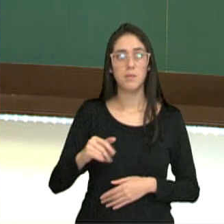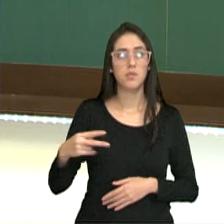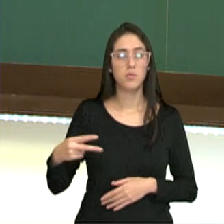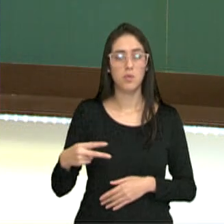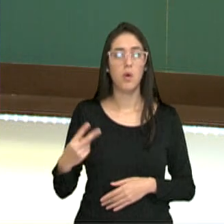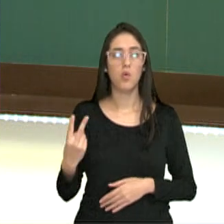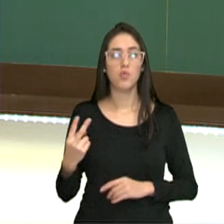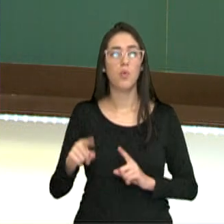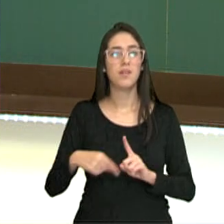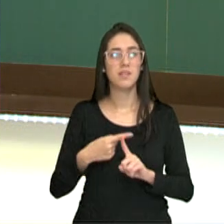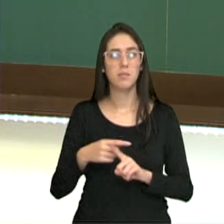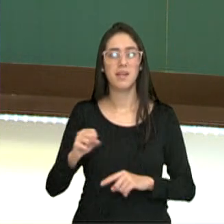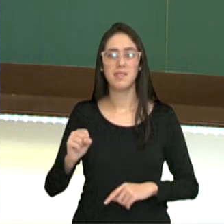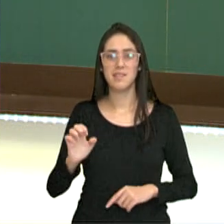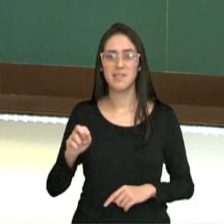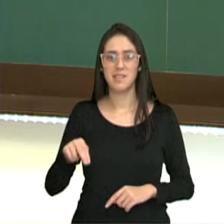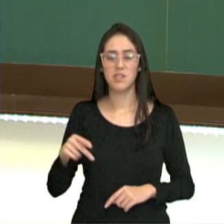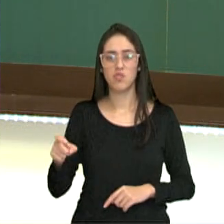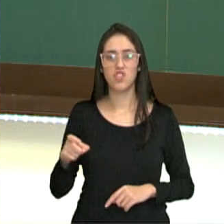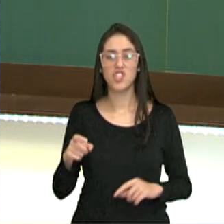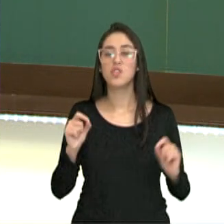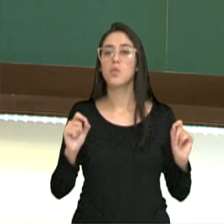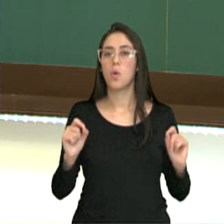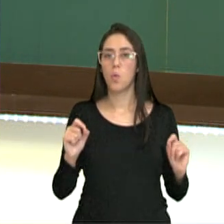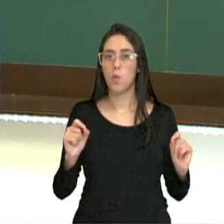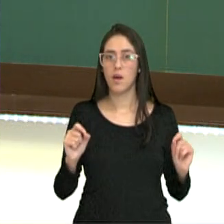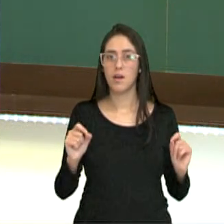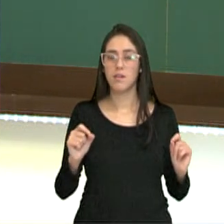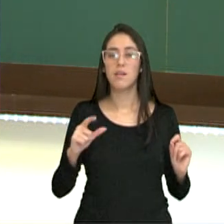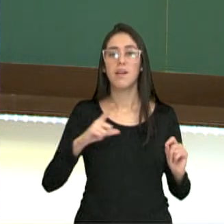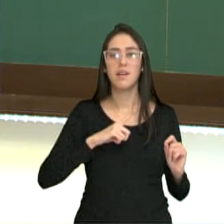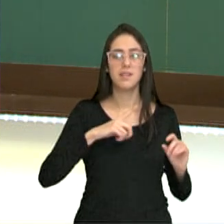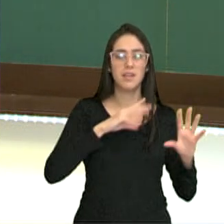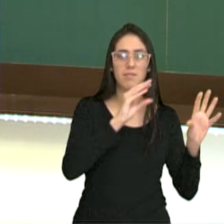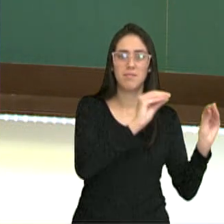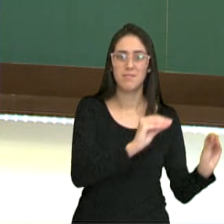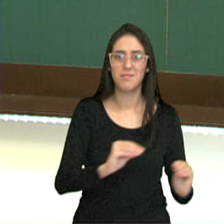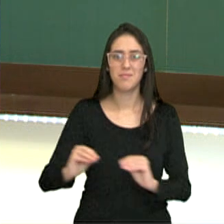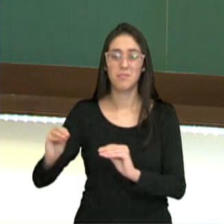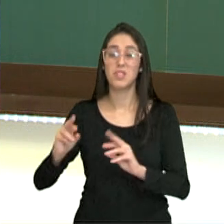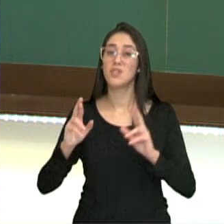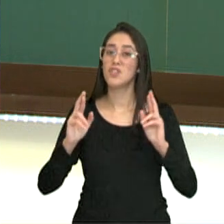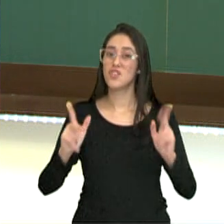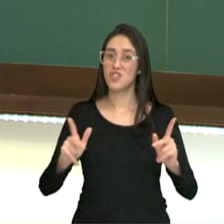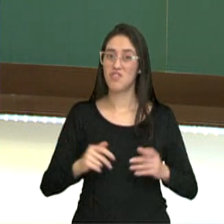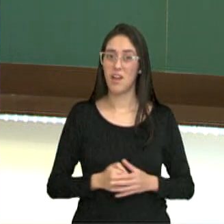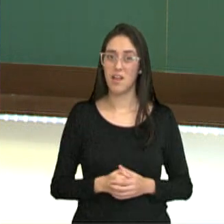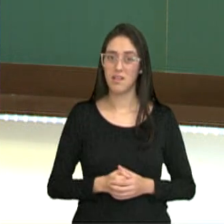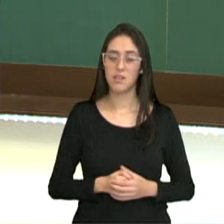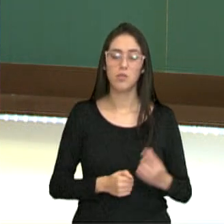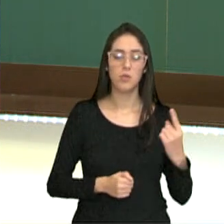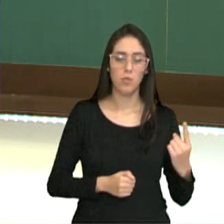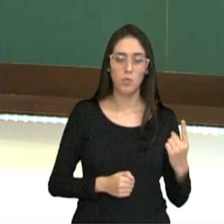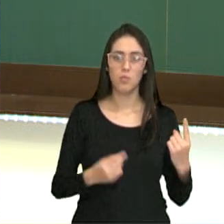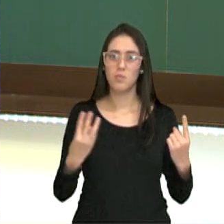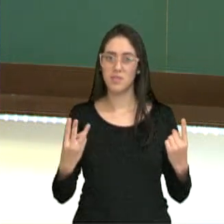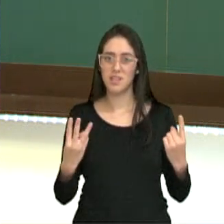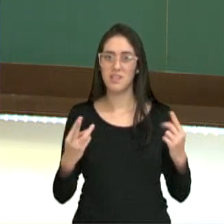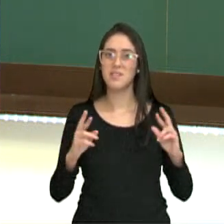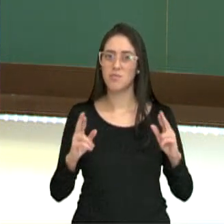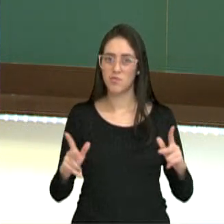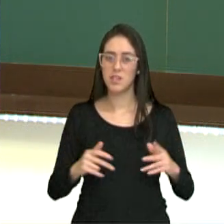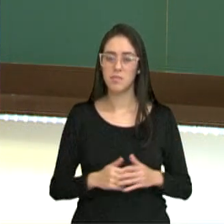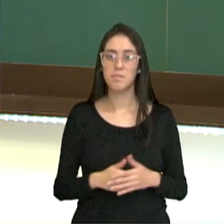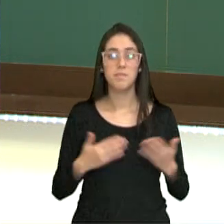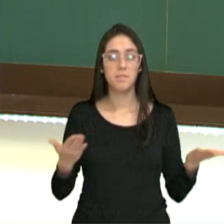2 mais seno de x, eu tenho um deslocamento diferente entre 1 e 3. Então,